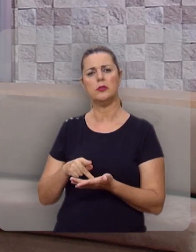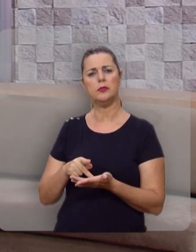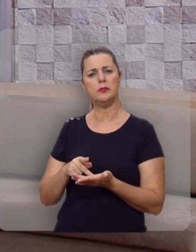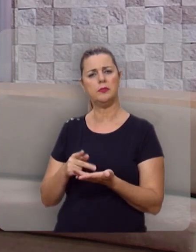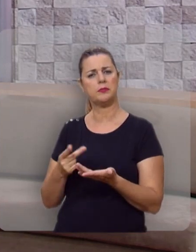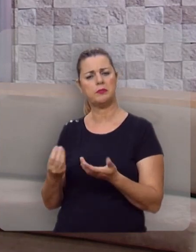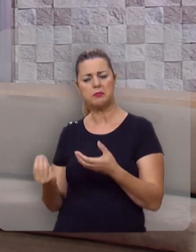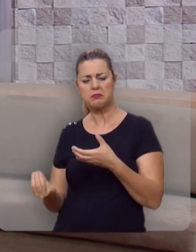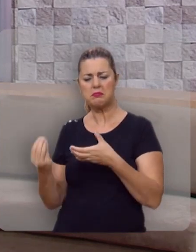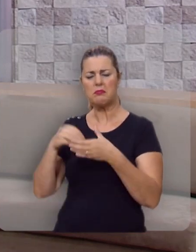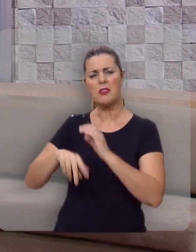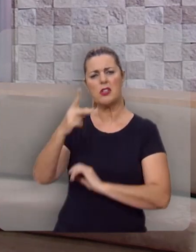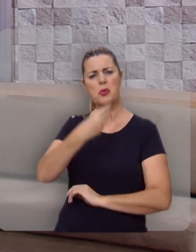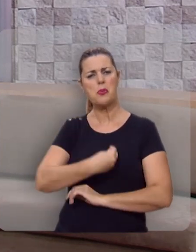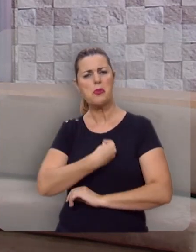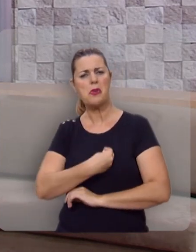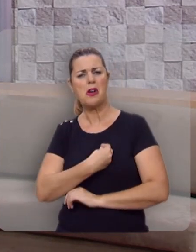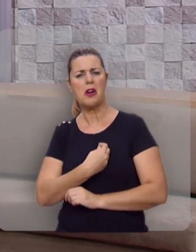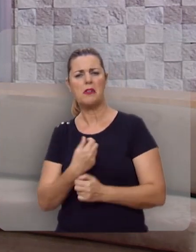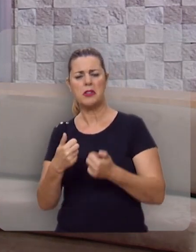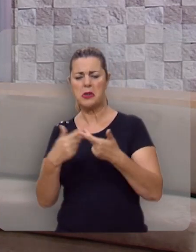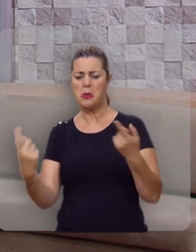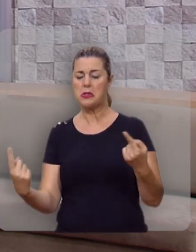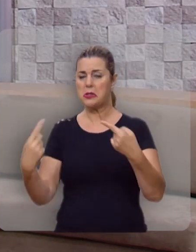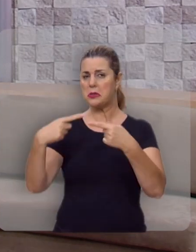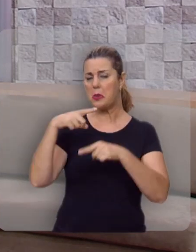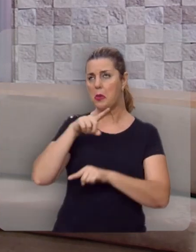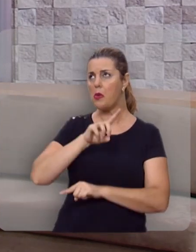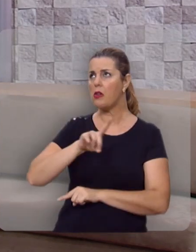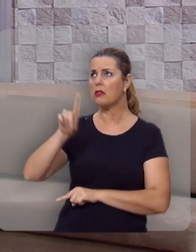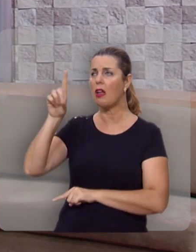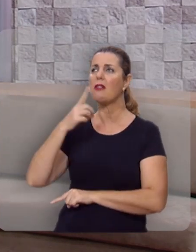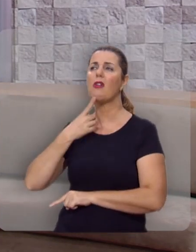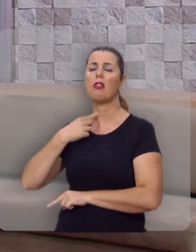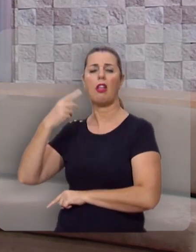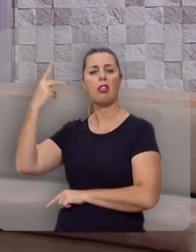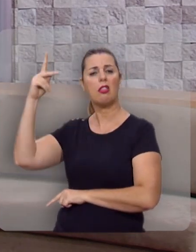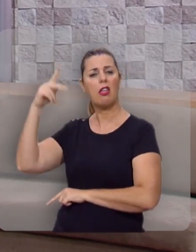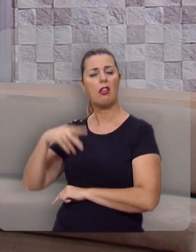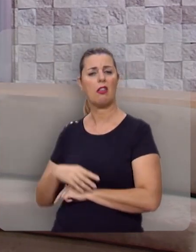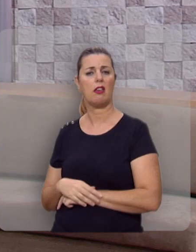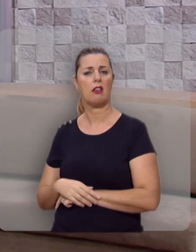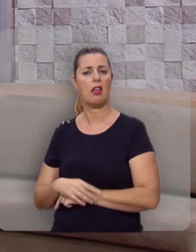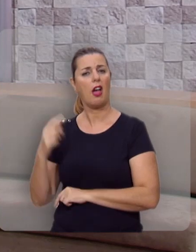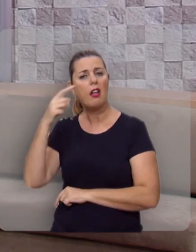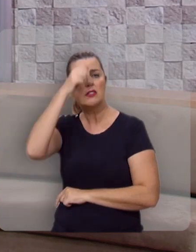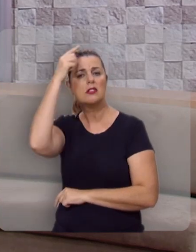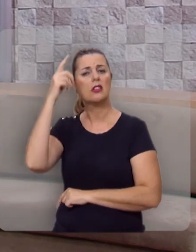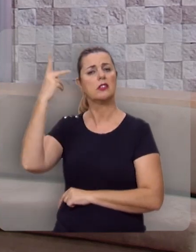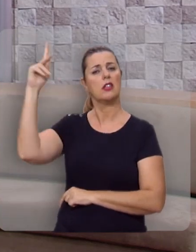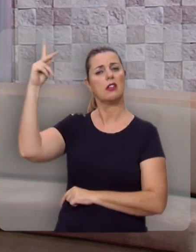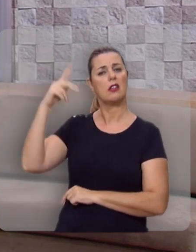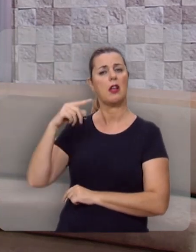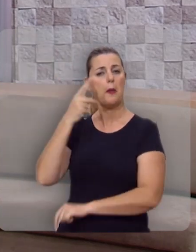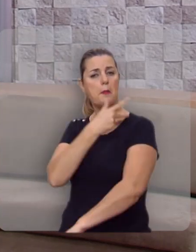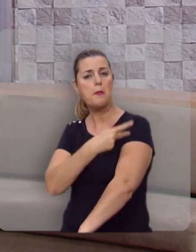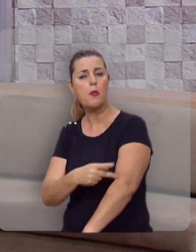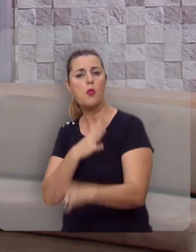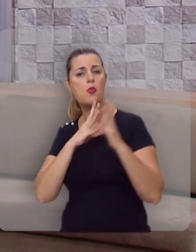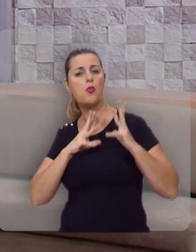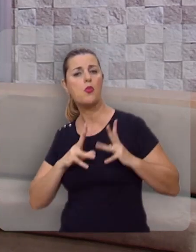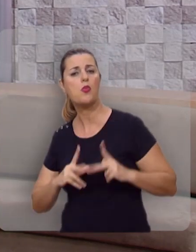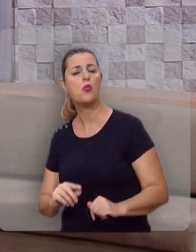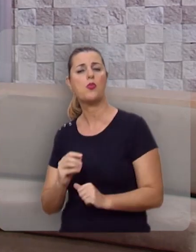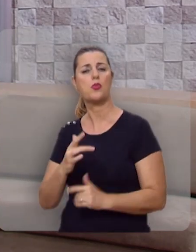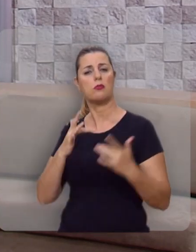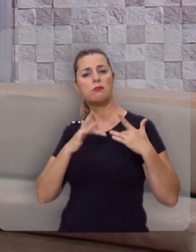imiscuindo a sua vida em coisas que contrariam a vontade de Deus, a santidade, a